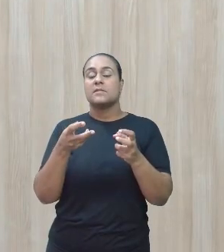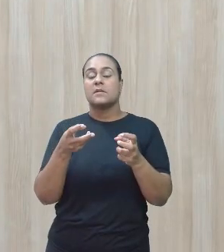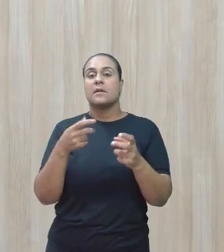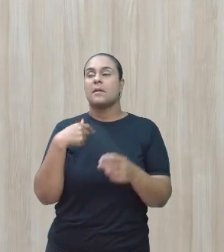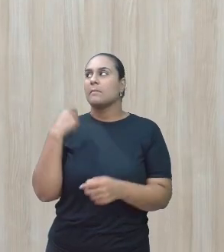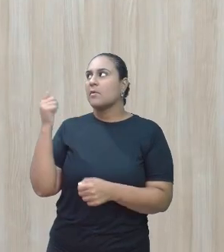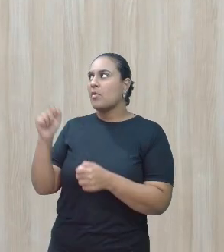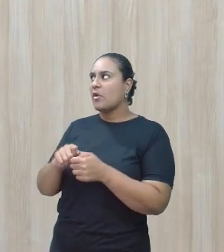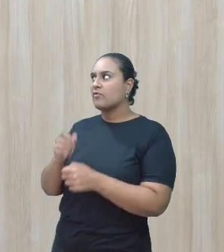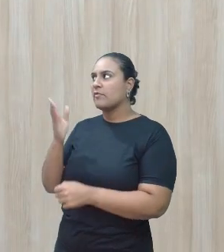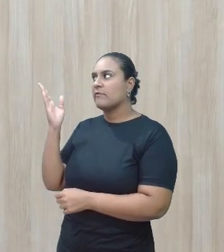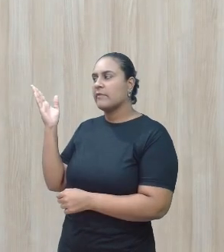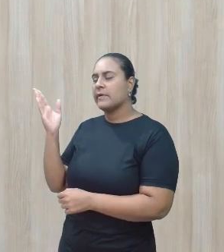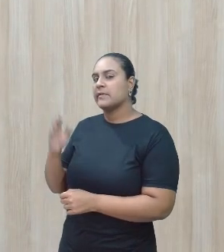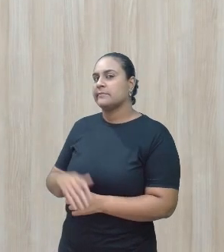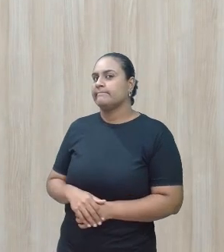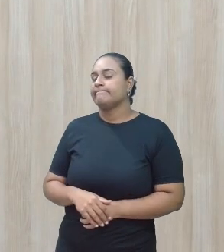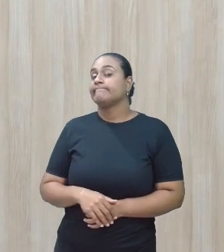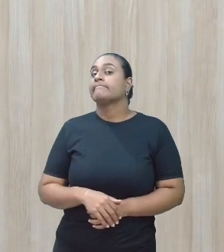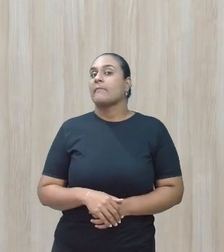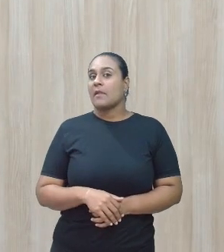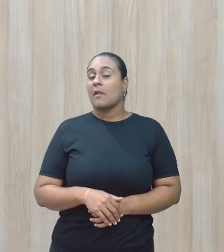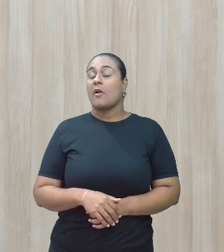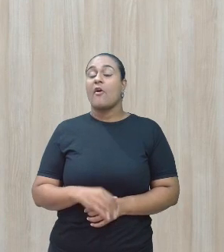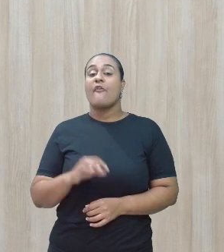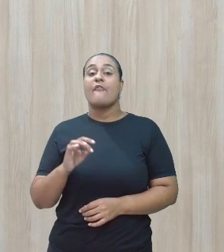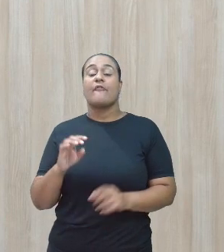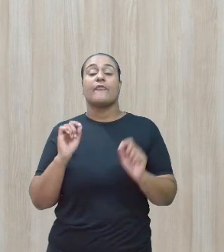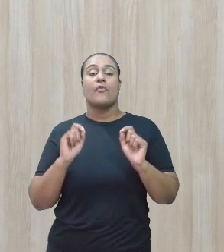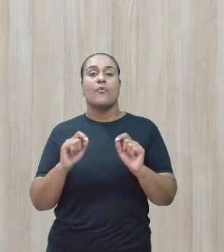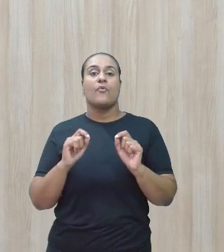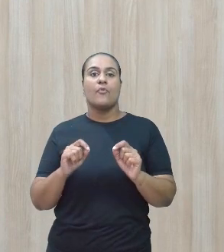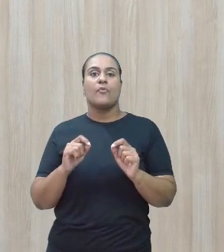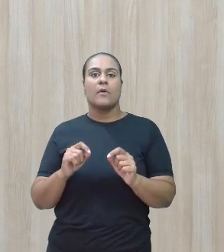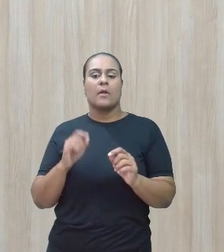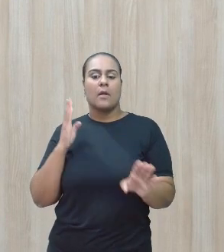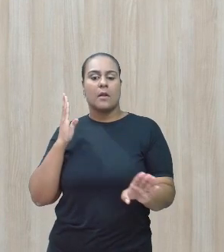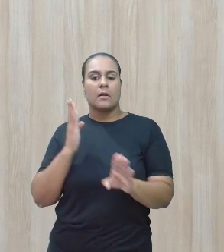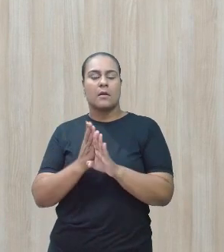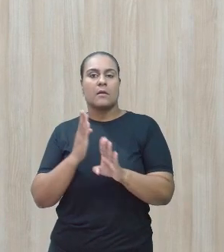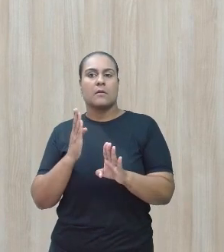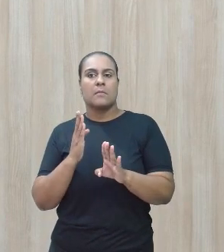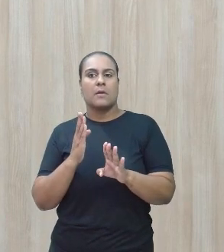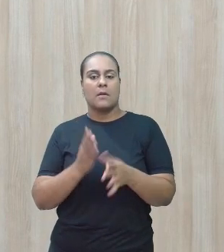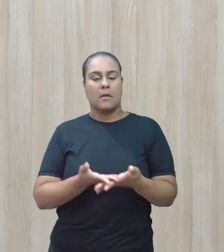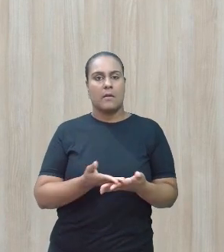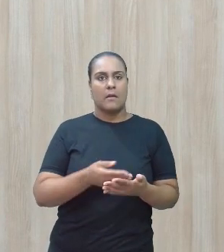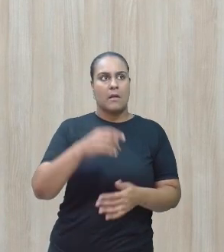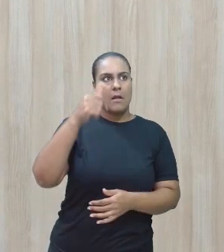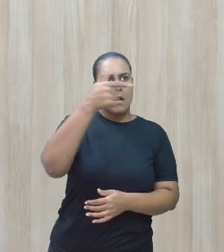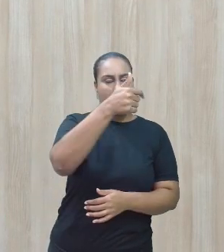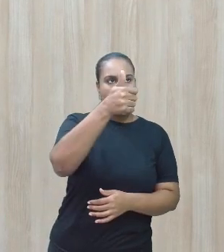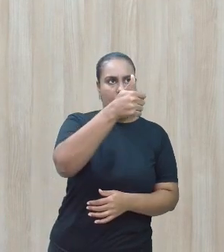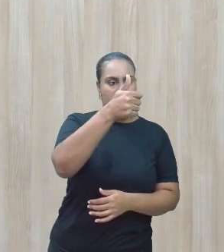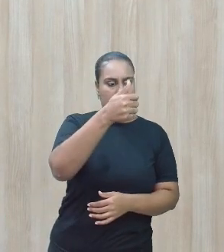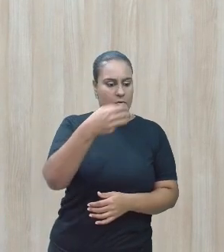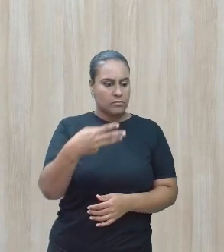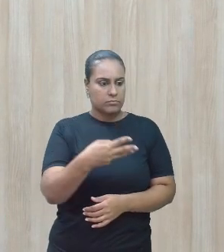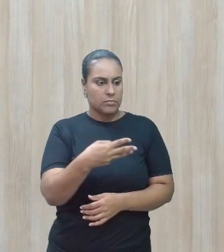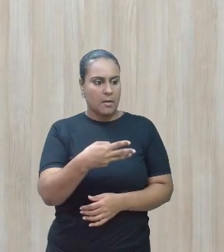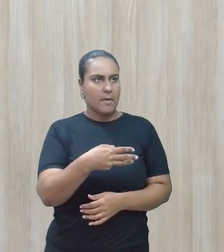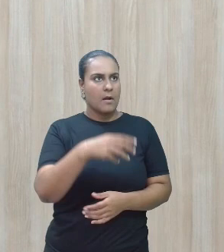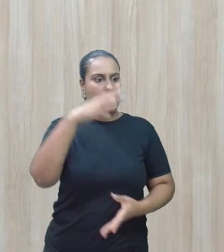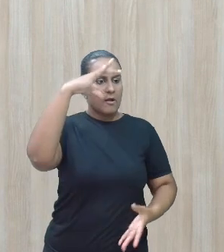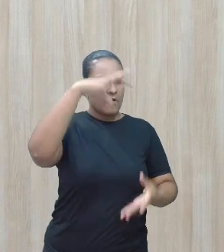fez até então foi a gente determinar a relação entre a posição e a relação entre a constituição